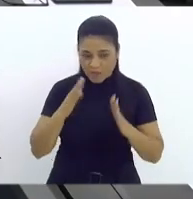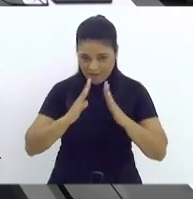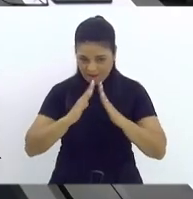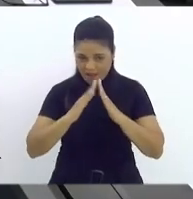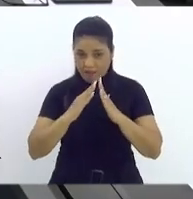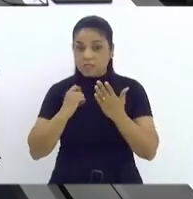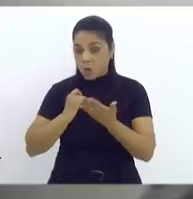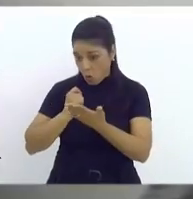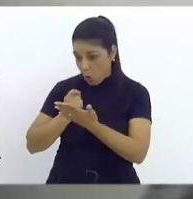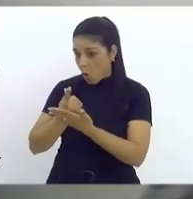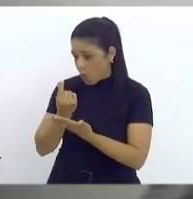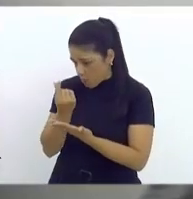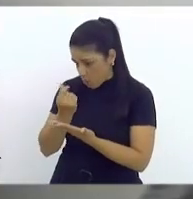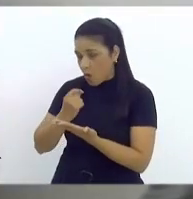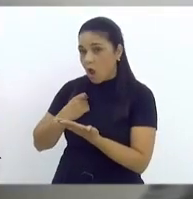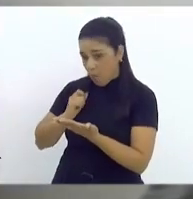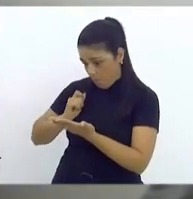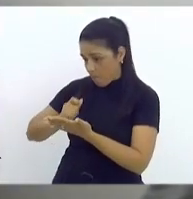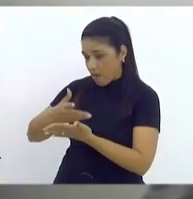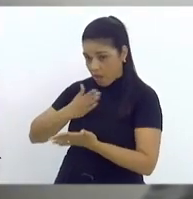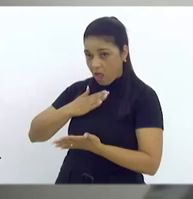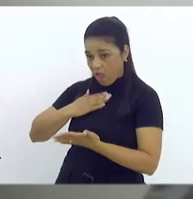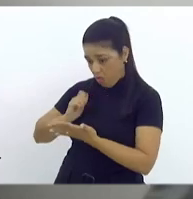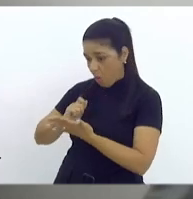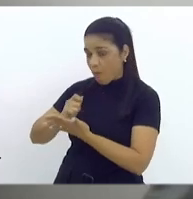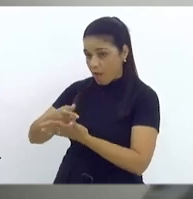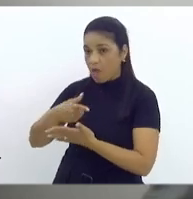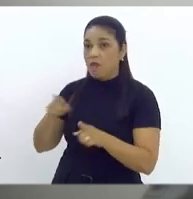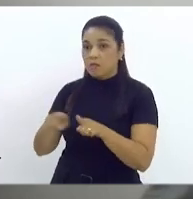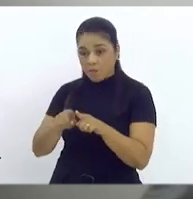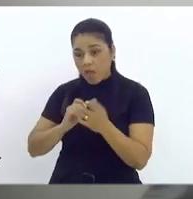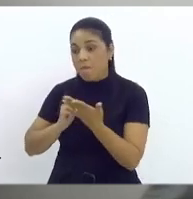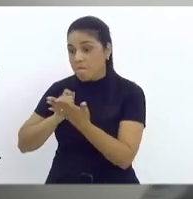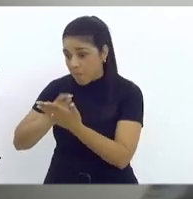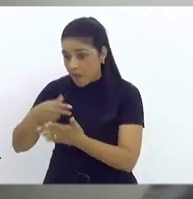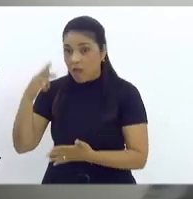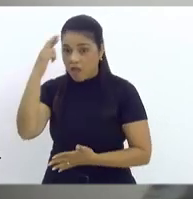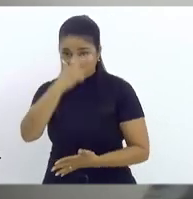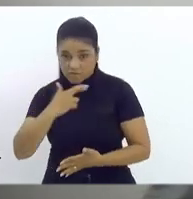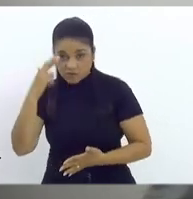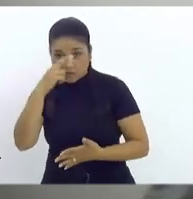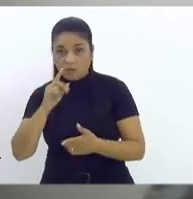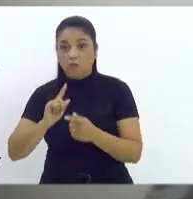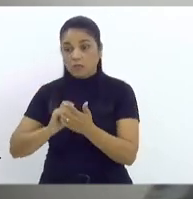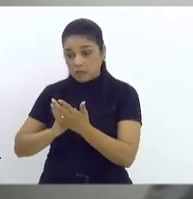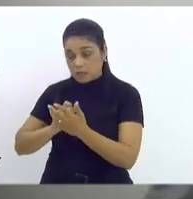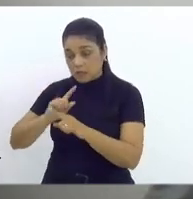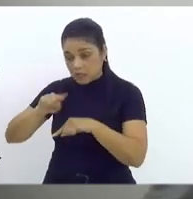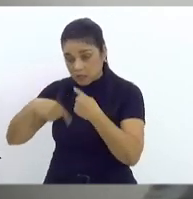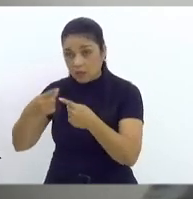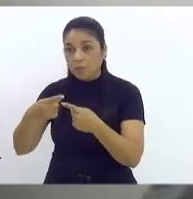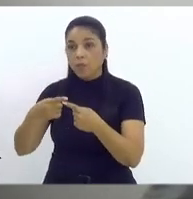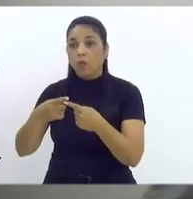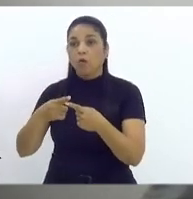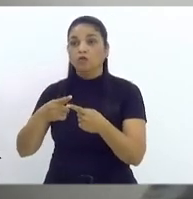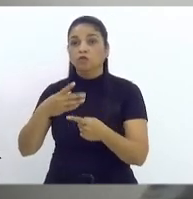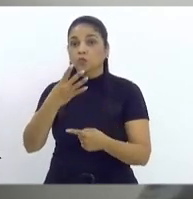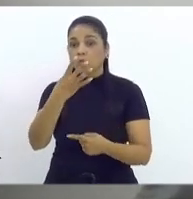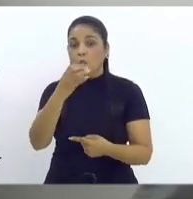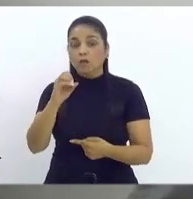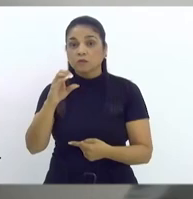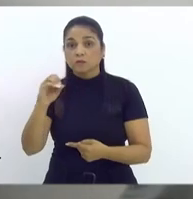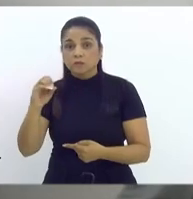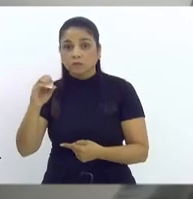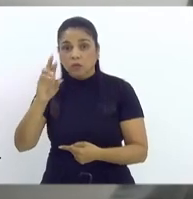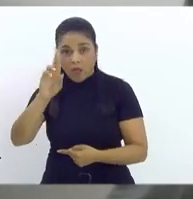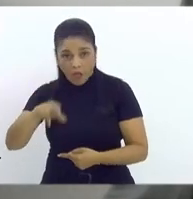tem uns... Cobraram pela vistoria? Cobraram pela vistoria. E depois você teve que fazer a inspeção de gás de novo. Quase R$400.